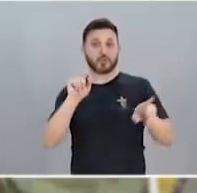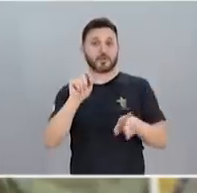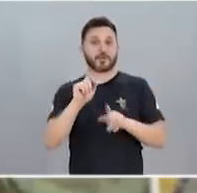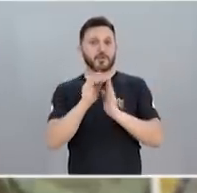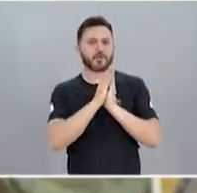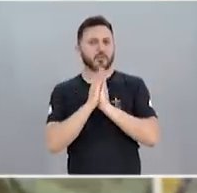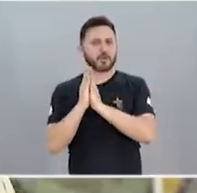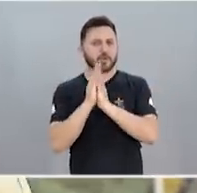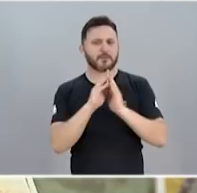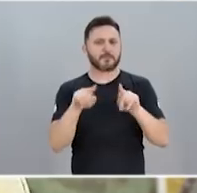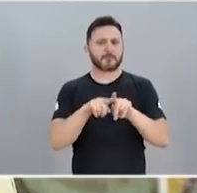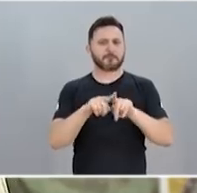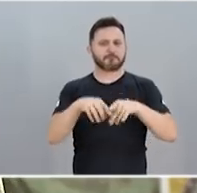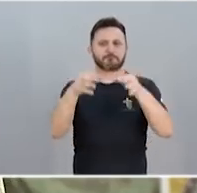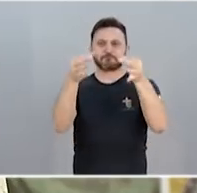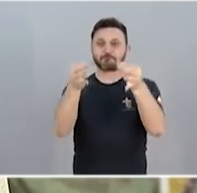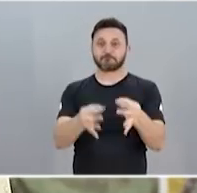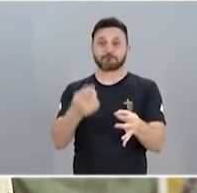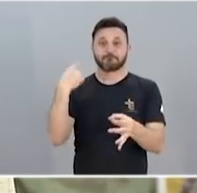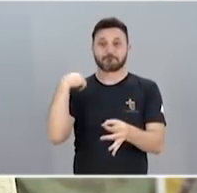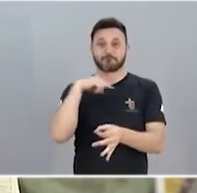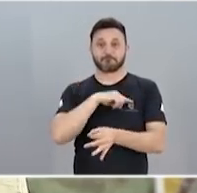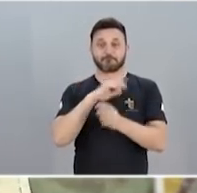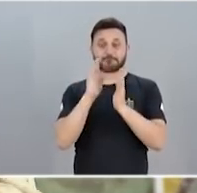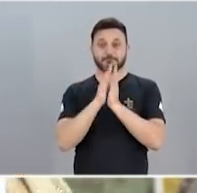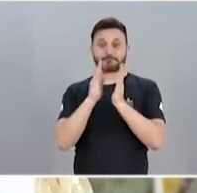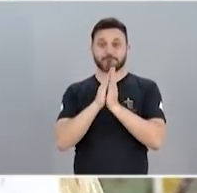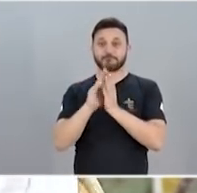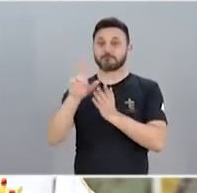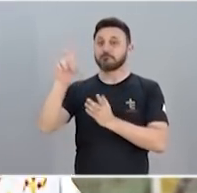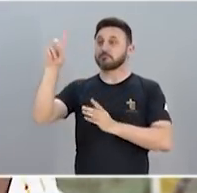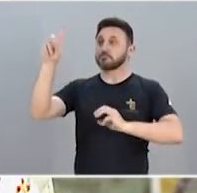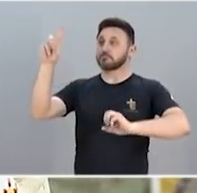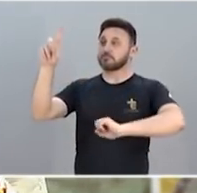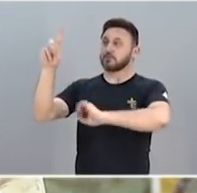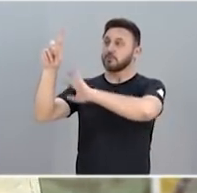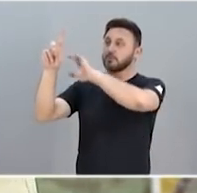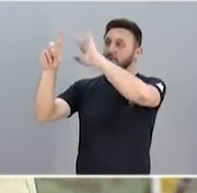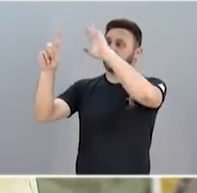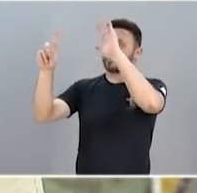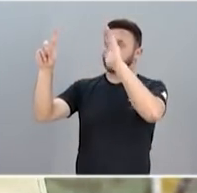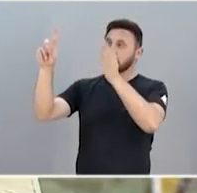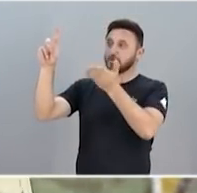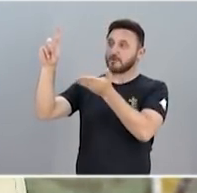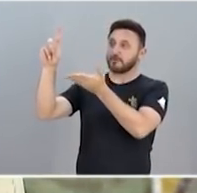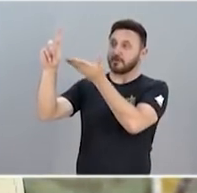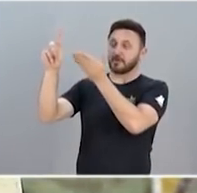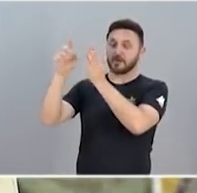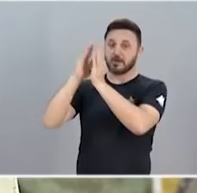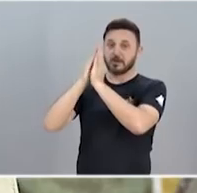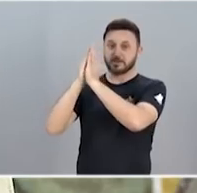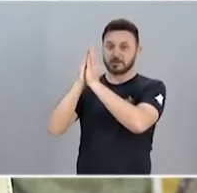e coesa, vamos juntos glorificar ao nosso Deus,